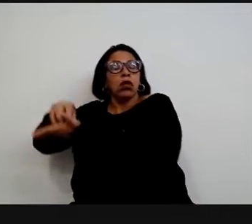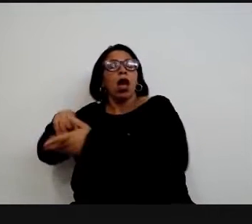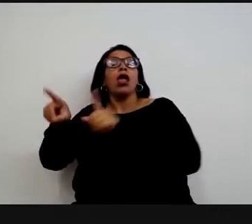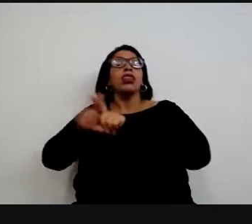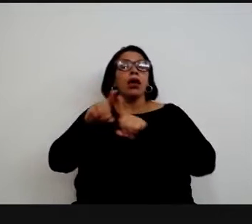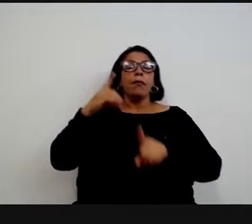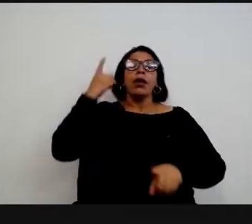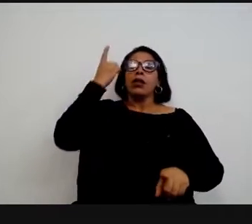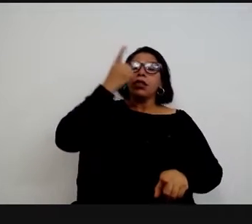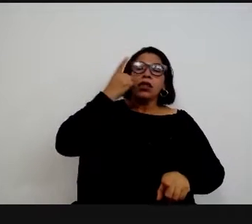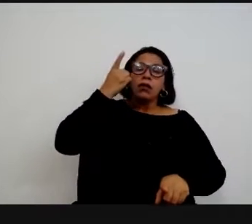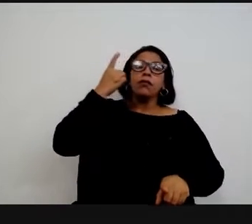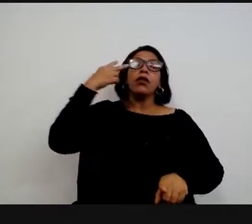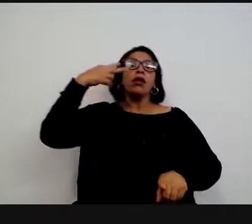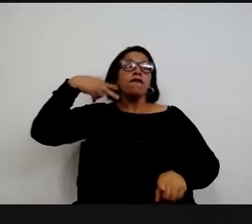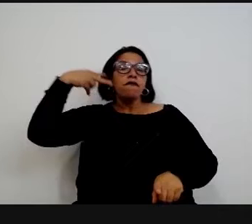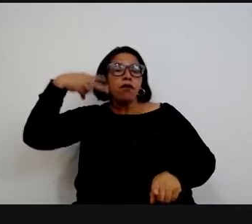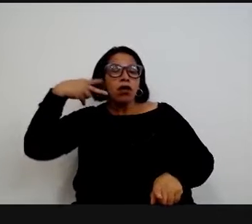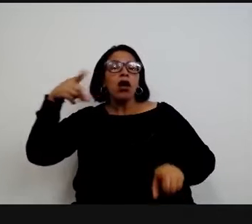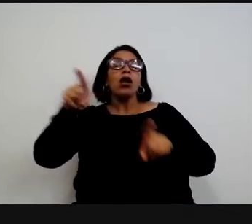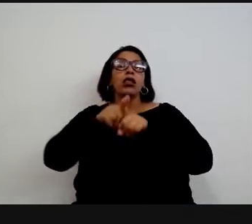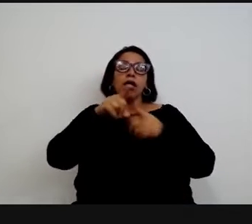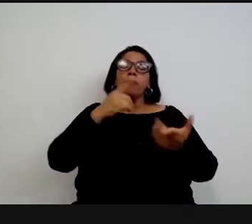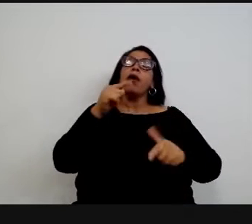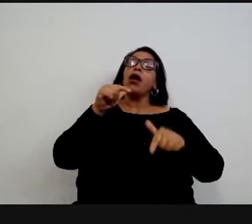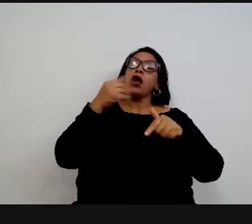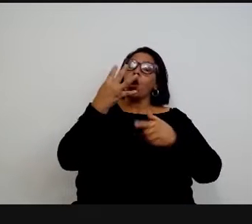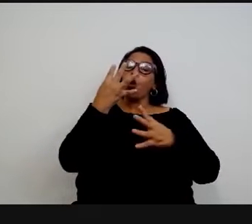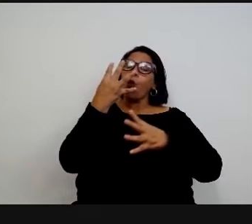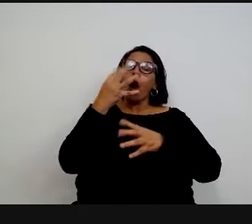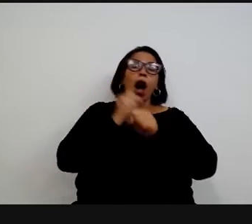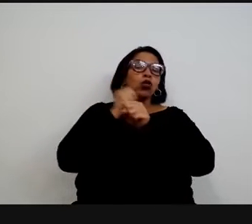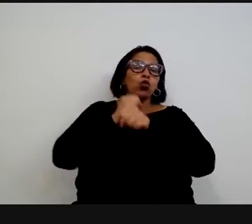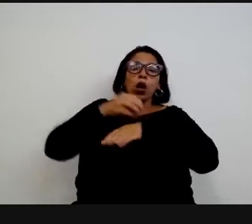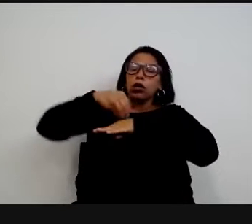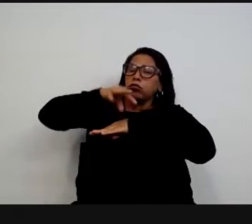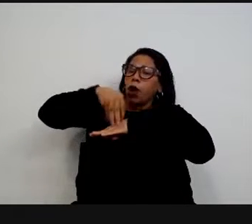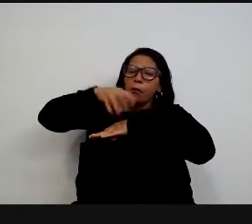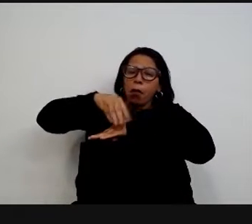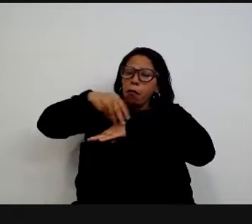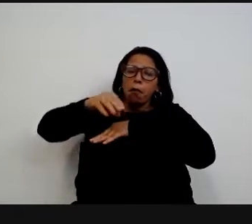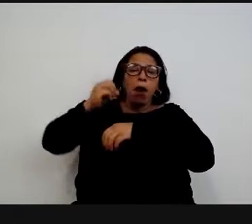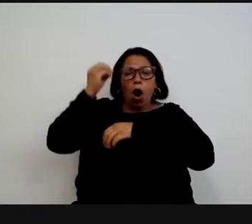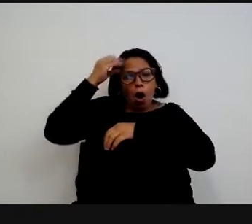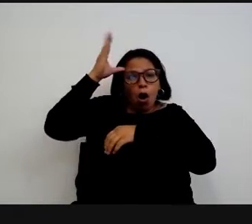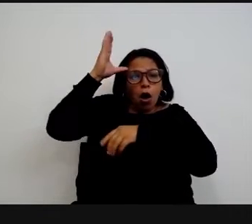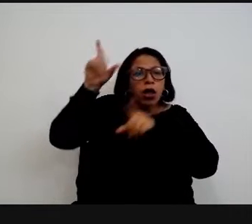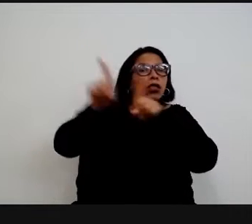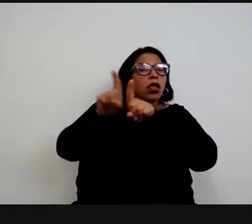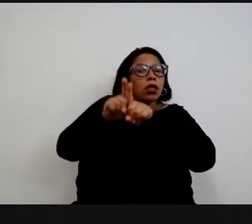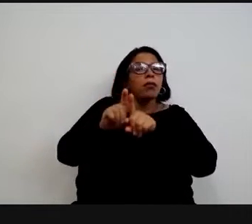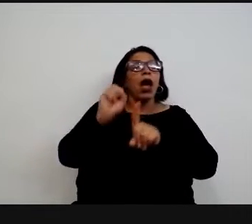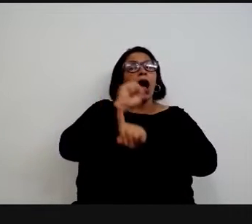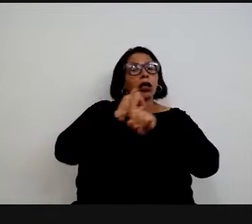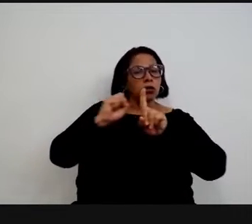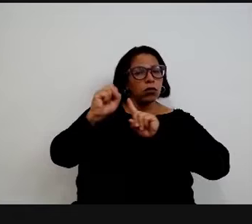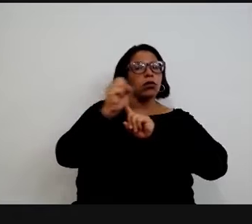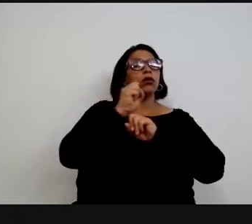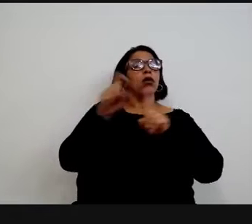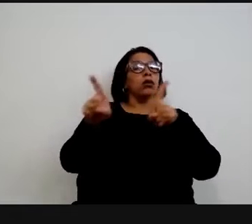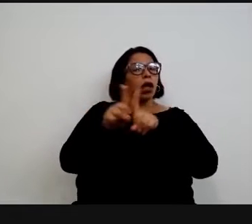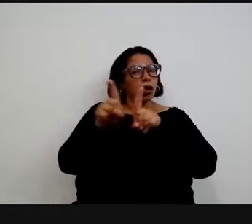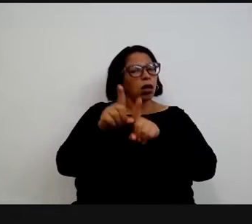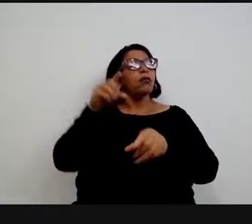parlamentares desenvolvem e constroem conhecimento nos seus mandatos, que a comunidade, a